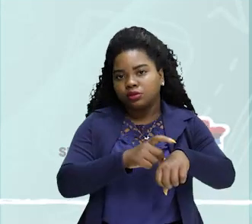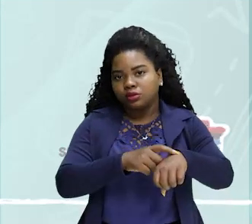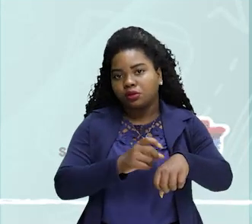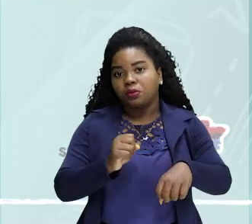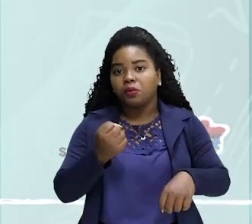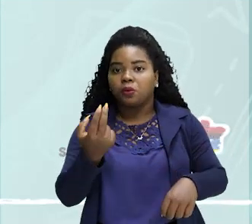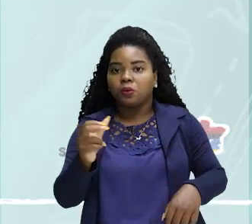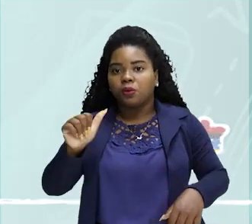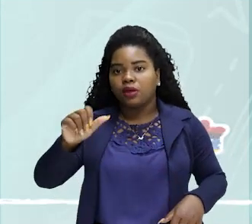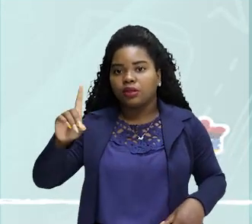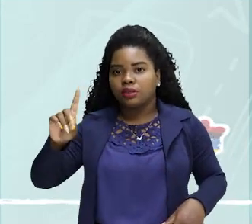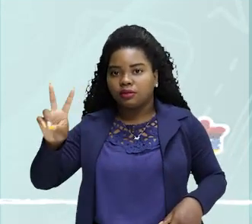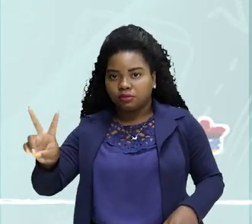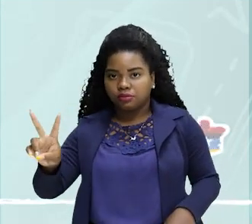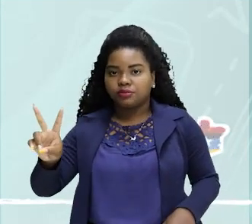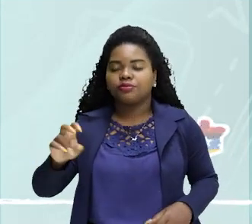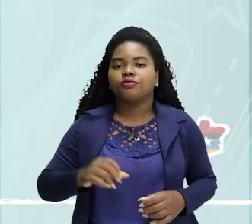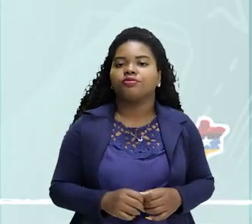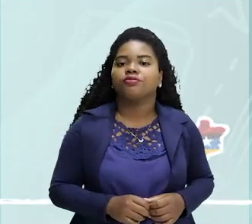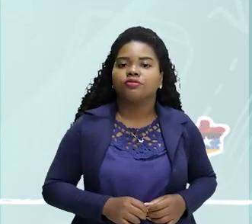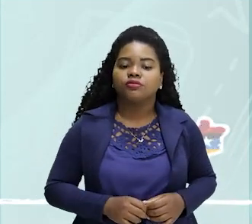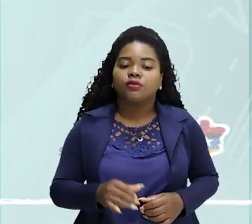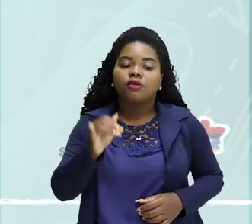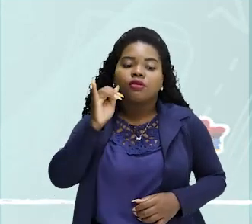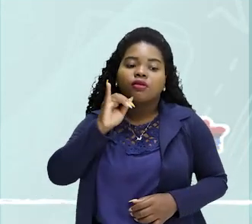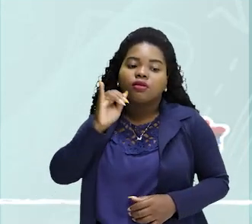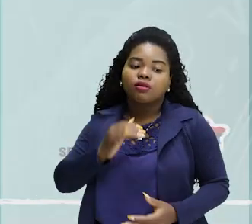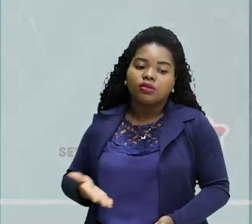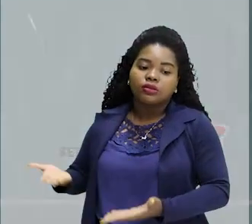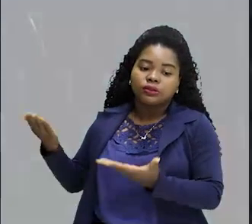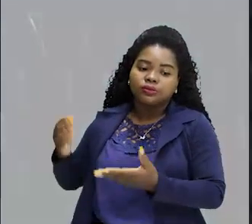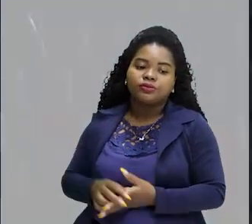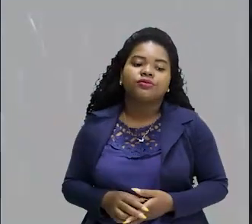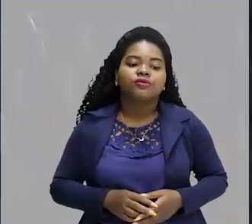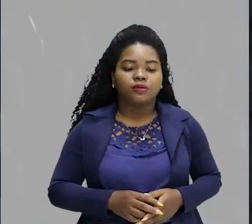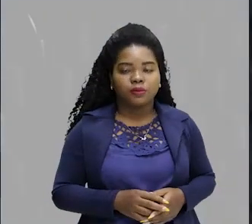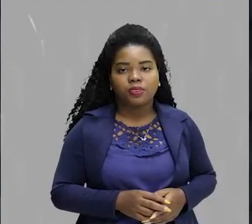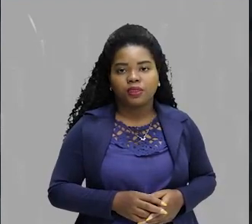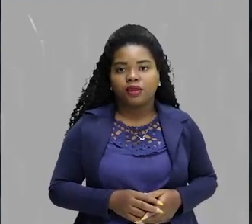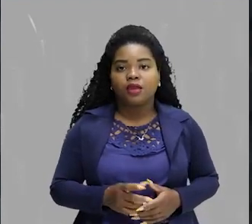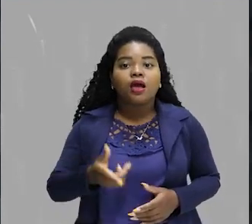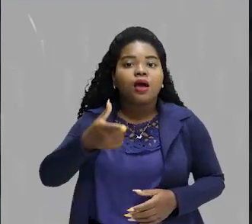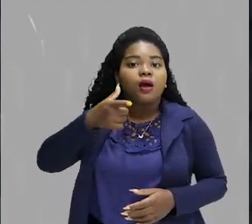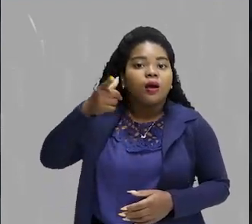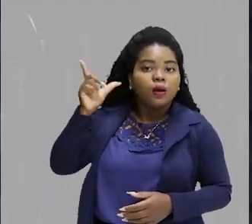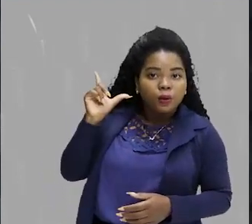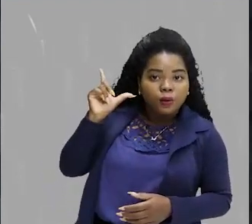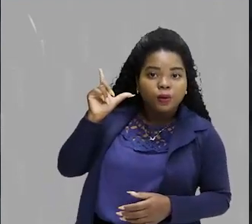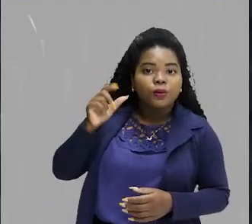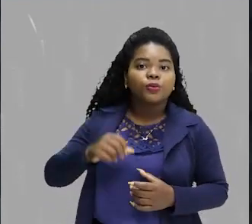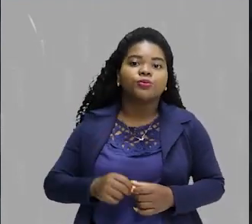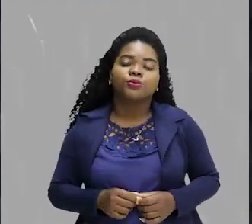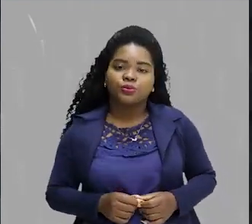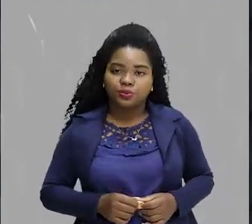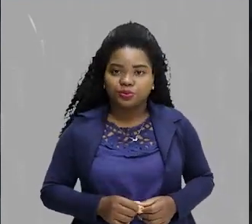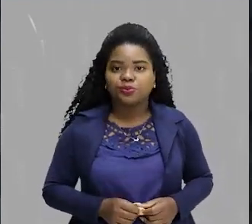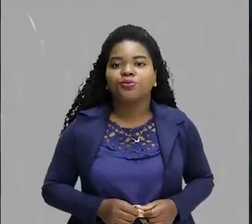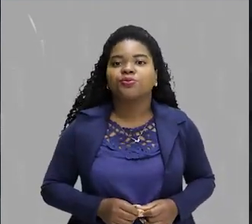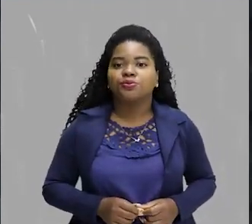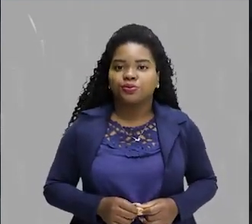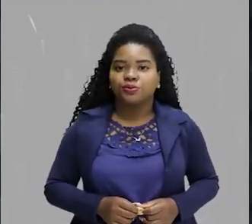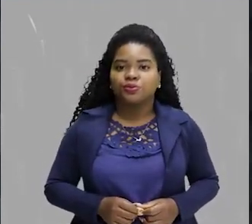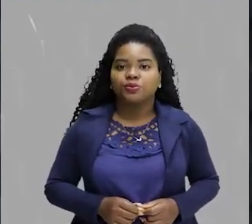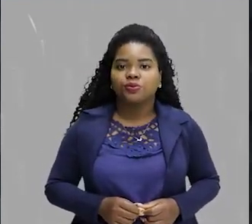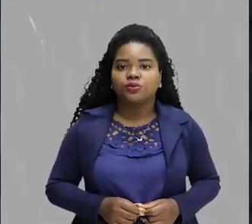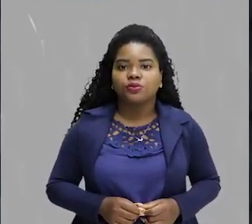indicam tempo, expressões temporais. Por exemplo, yesterday, que significa ontem, the day before yesterday,